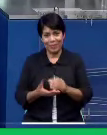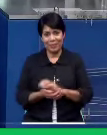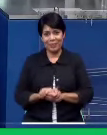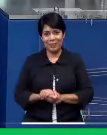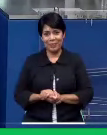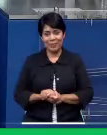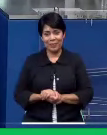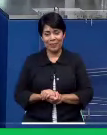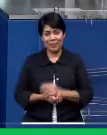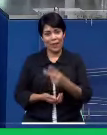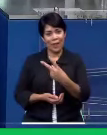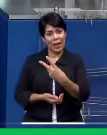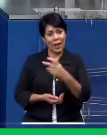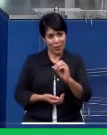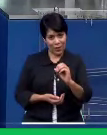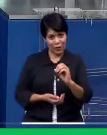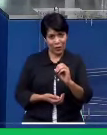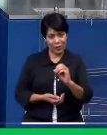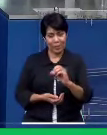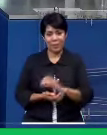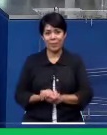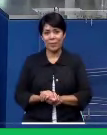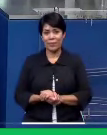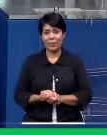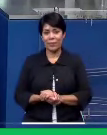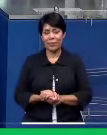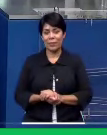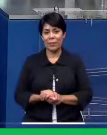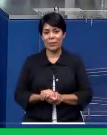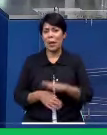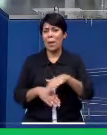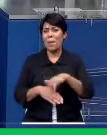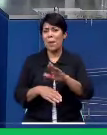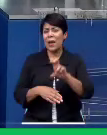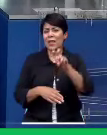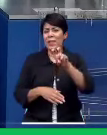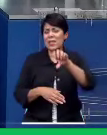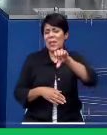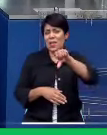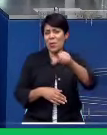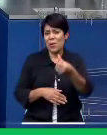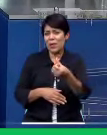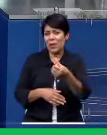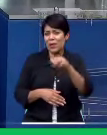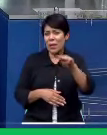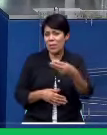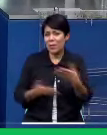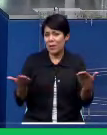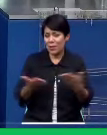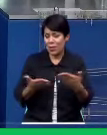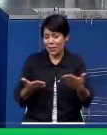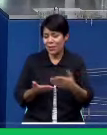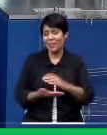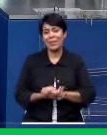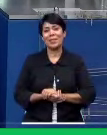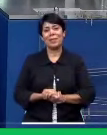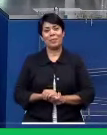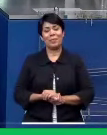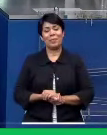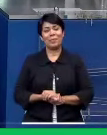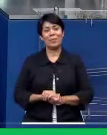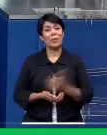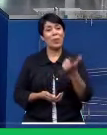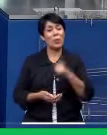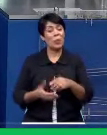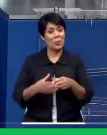bola sorteada, é bola 20. Valendo mais de 56 milhões de reais. É muito dinheiro, gente.